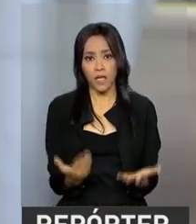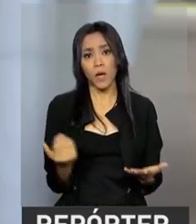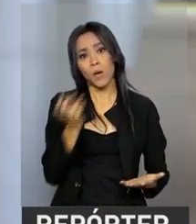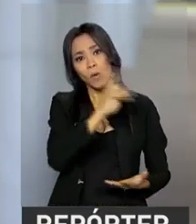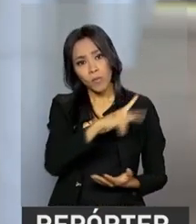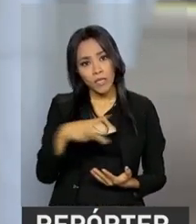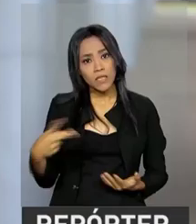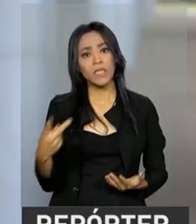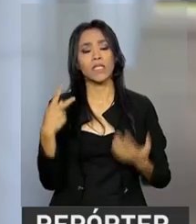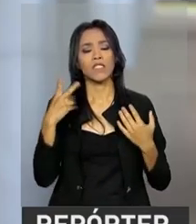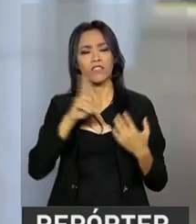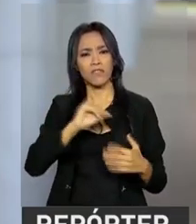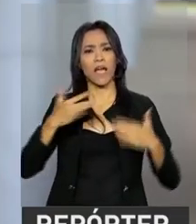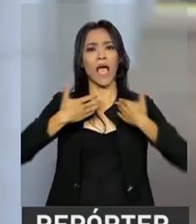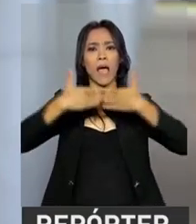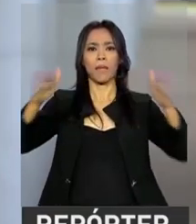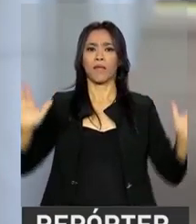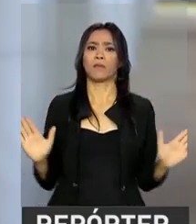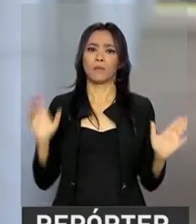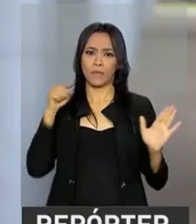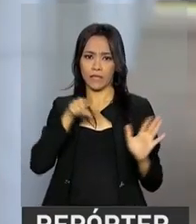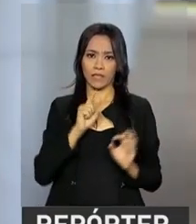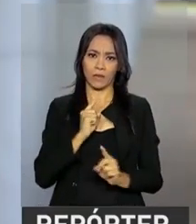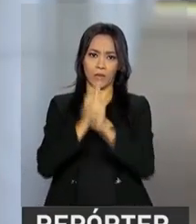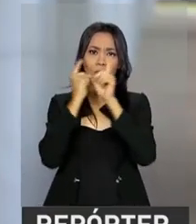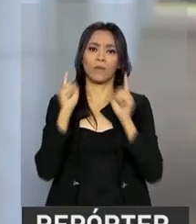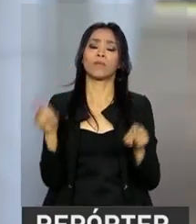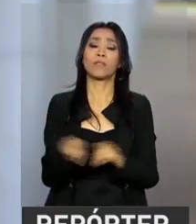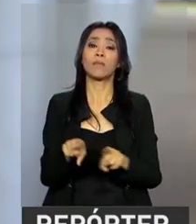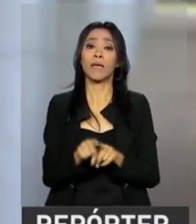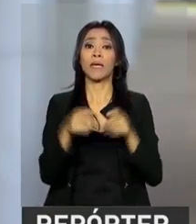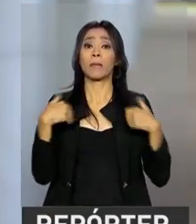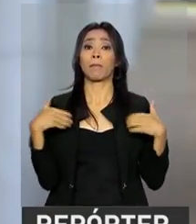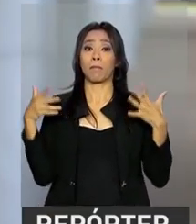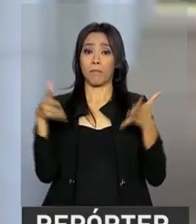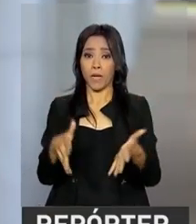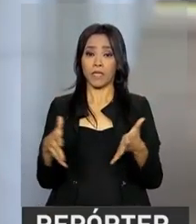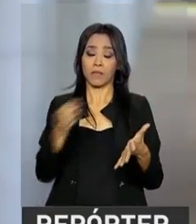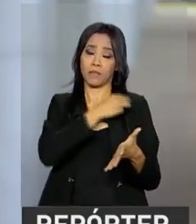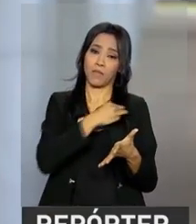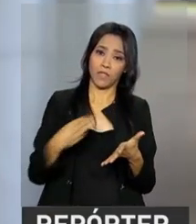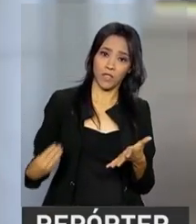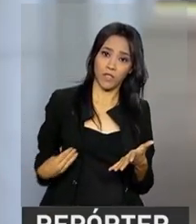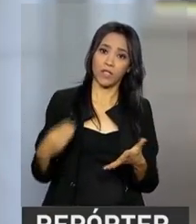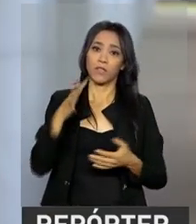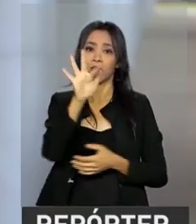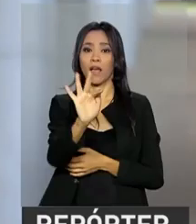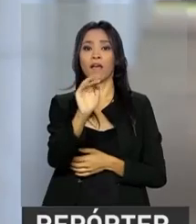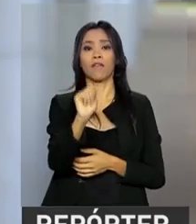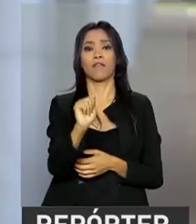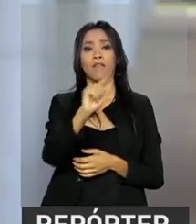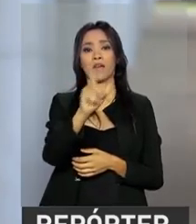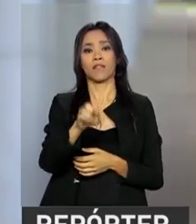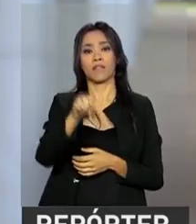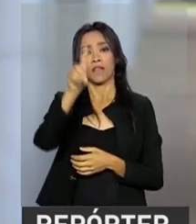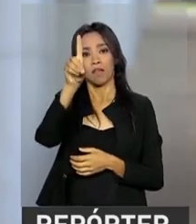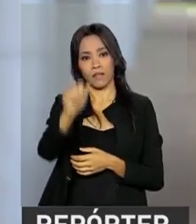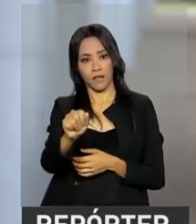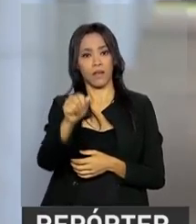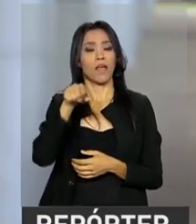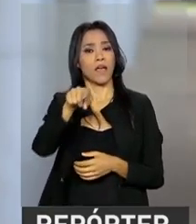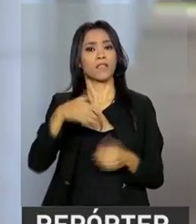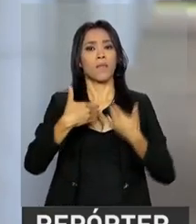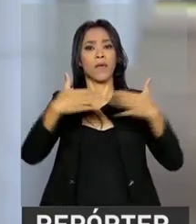Temer vai fazer a abertura desse encontro também tá prevista a participação do Ministro da Fazenda Henrique merelles a abertura dessa